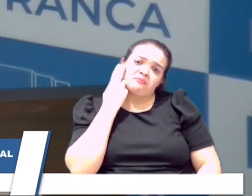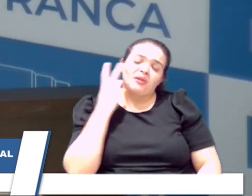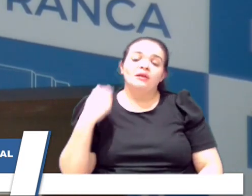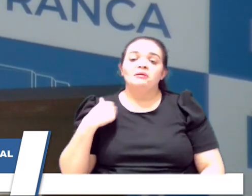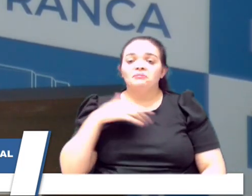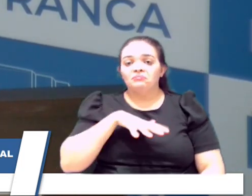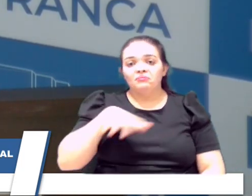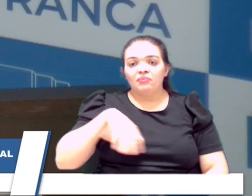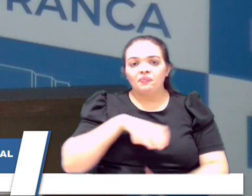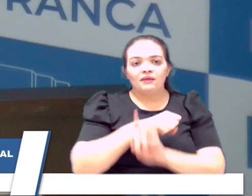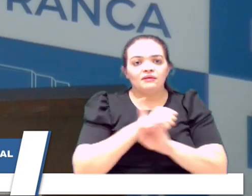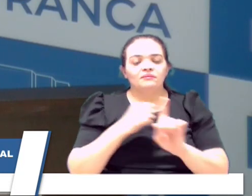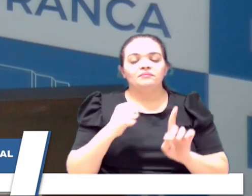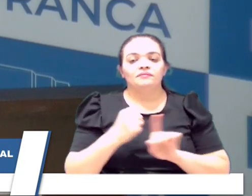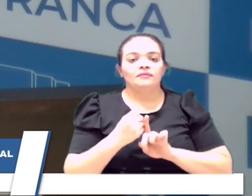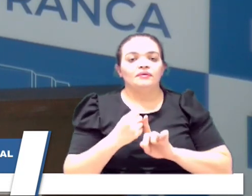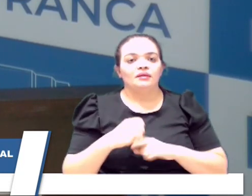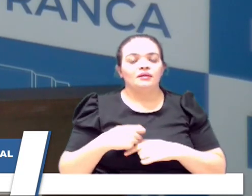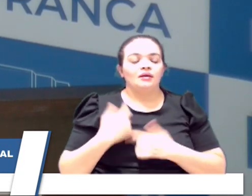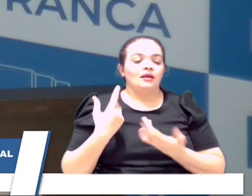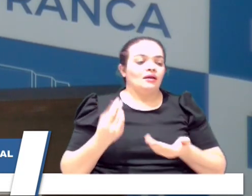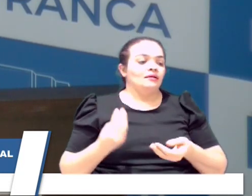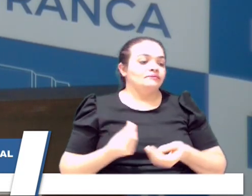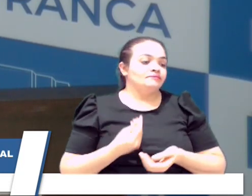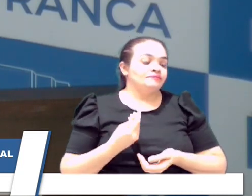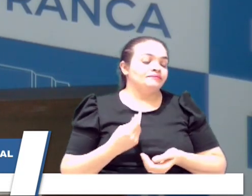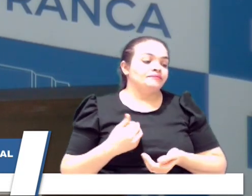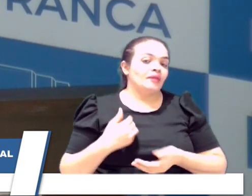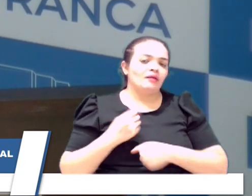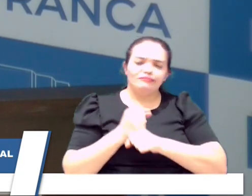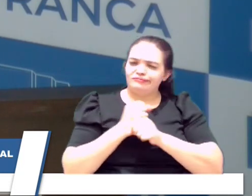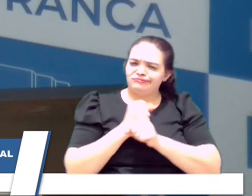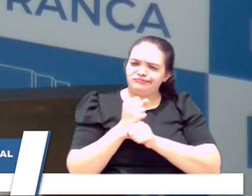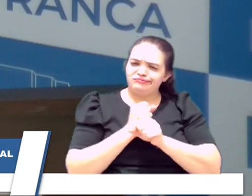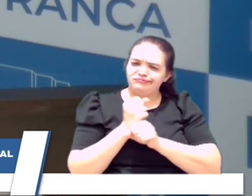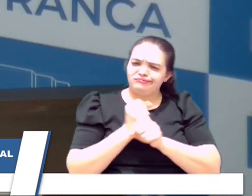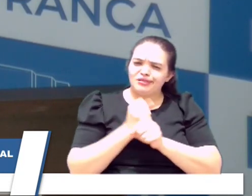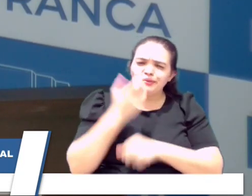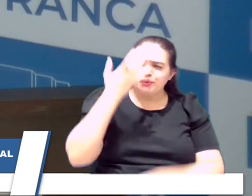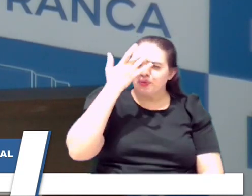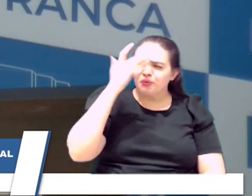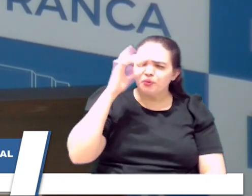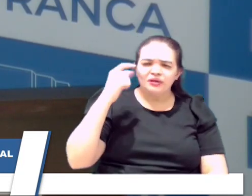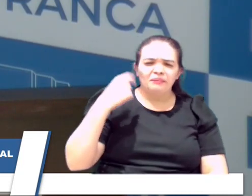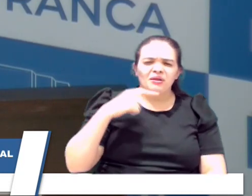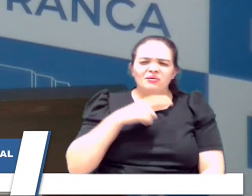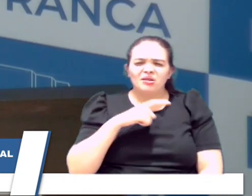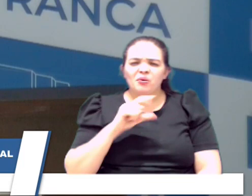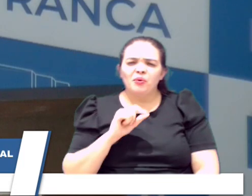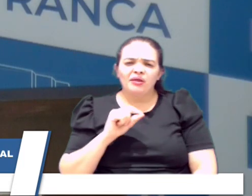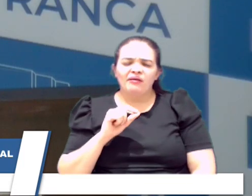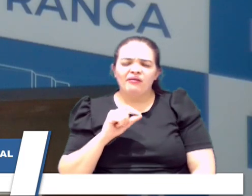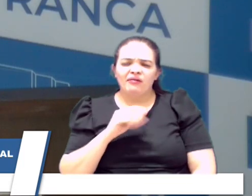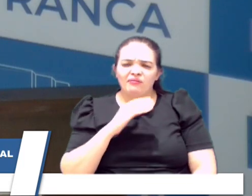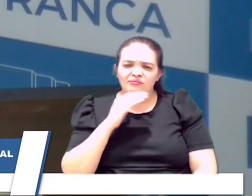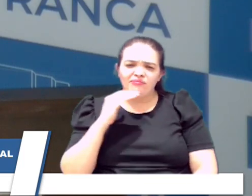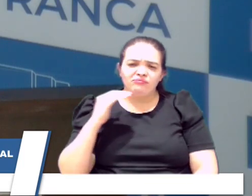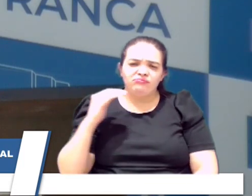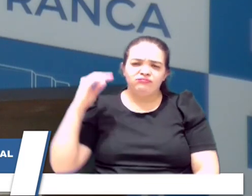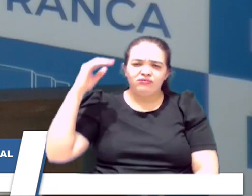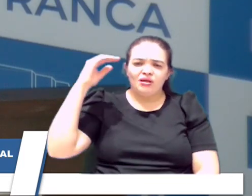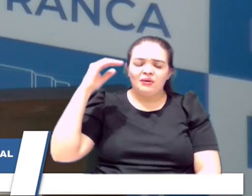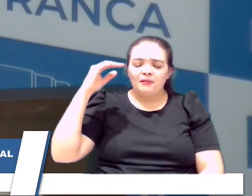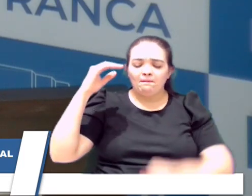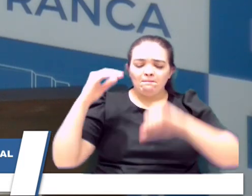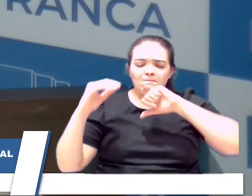né? E aí, tipo assim, passou tantos anos e eu não sabia o que eu tinha. A puberdade só aumentou e piorou esse